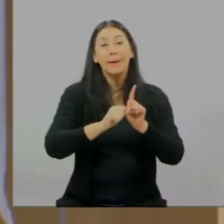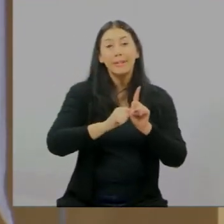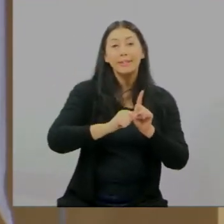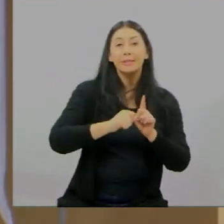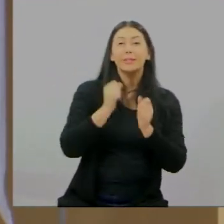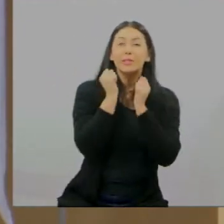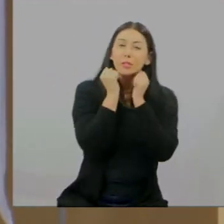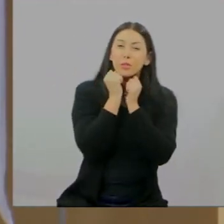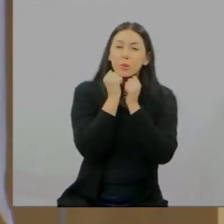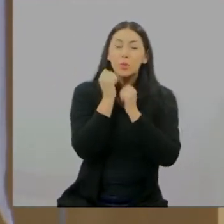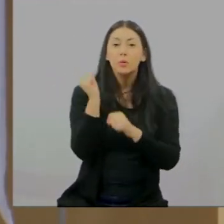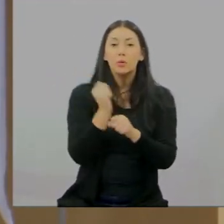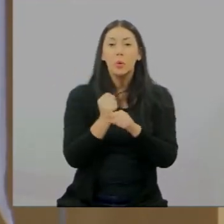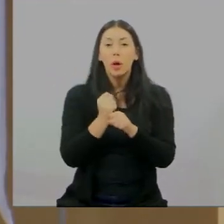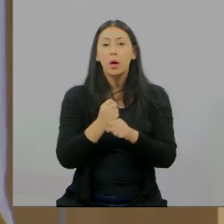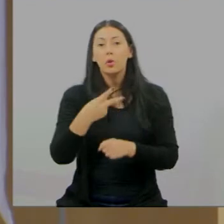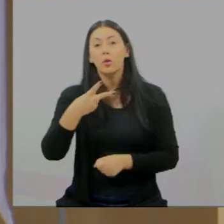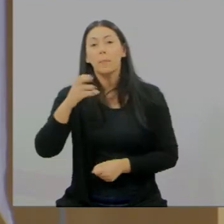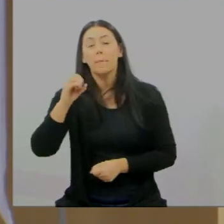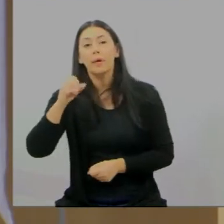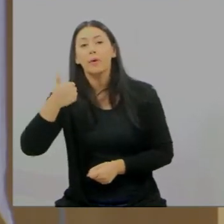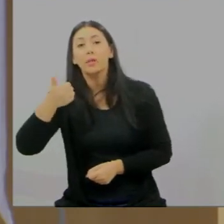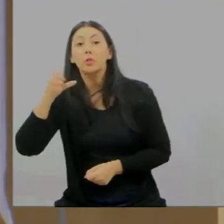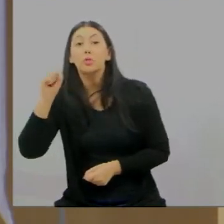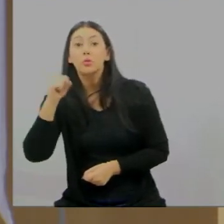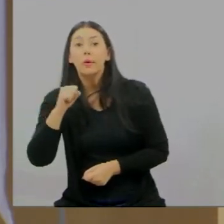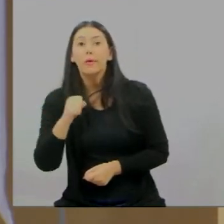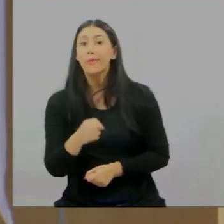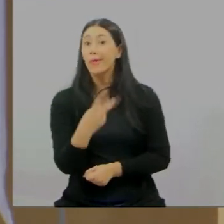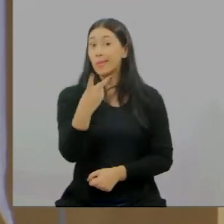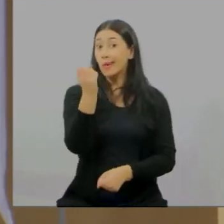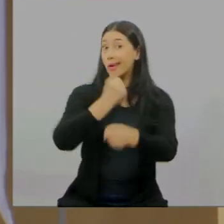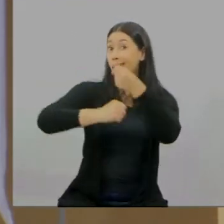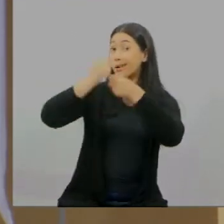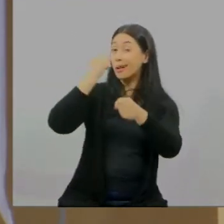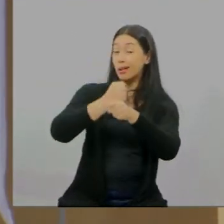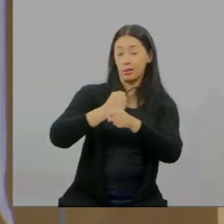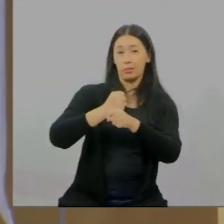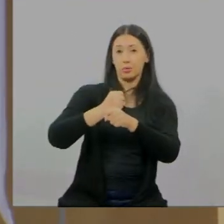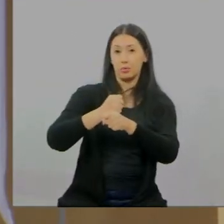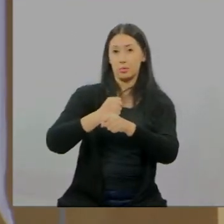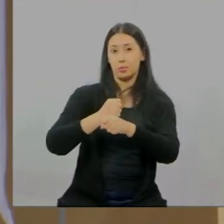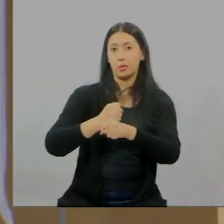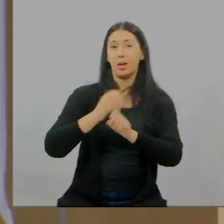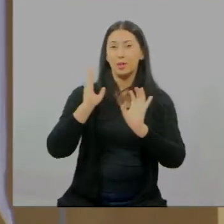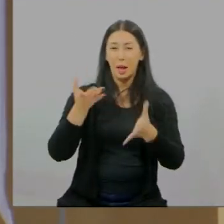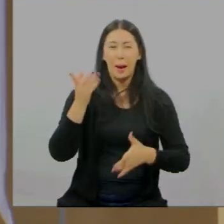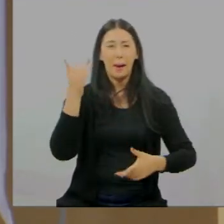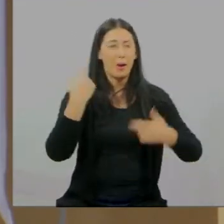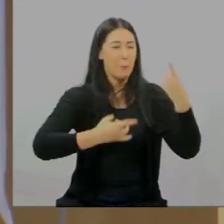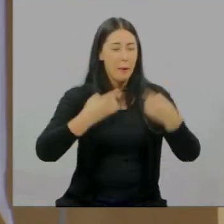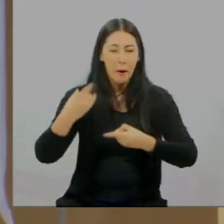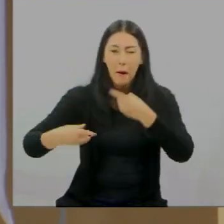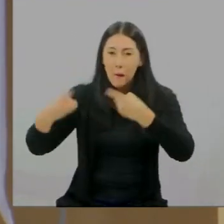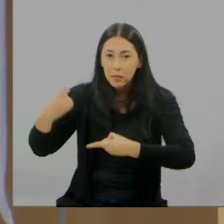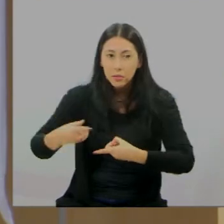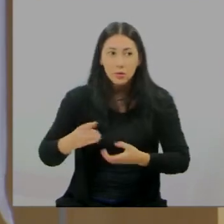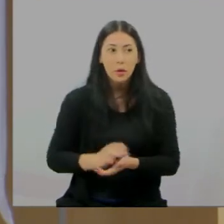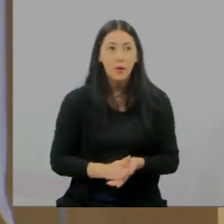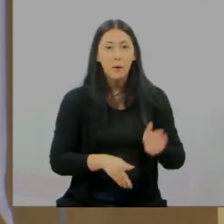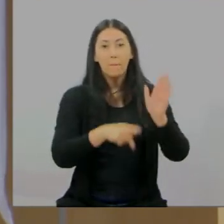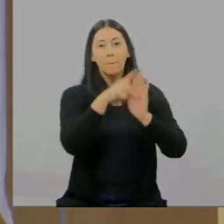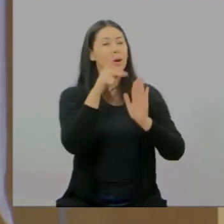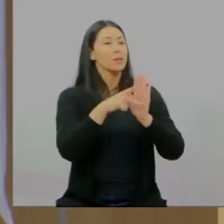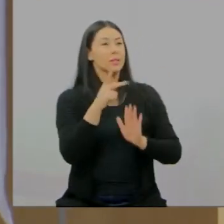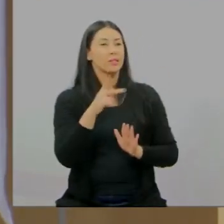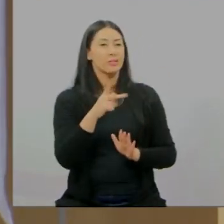2018. Exatamente 2 anos de discussão. Não foi um projeto de